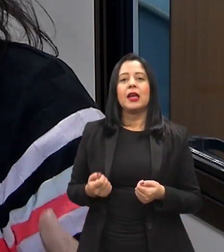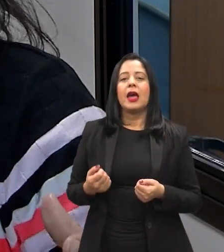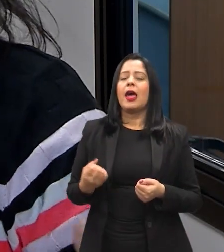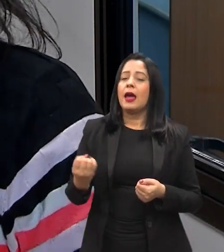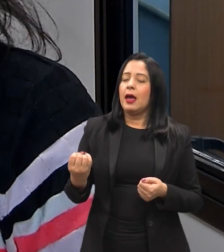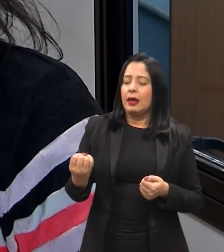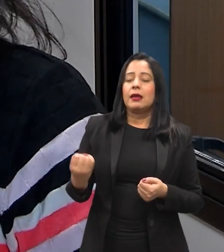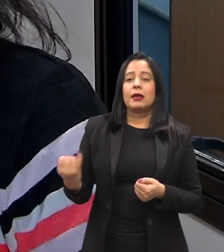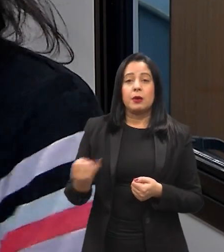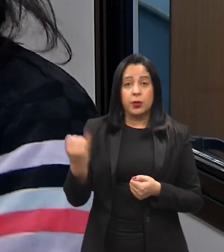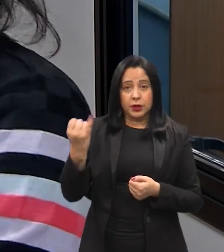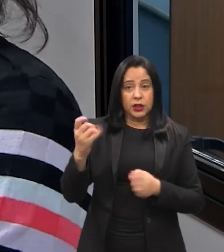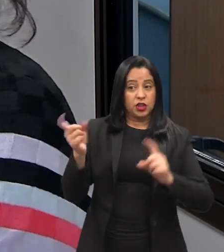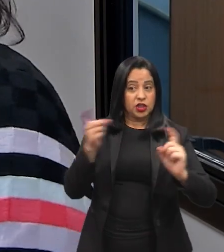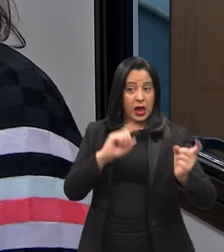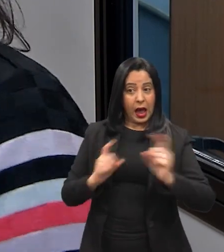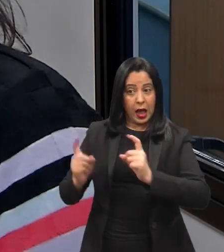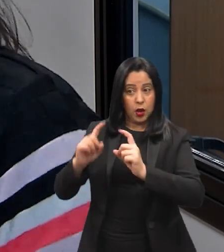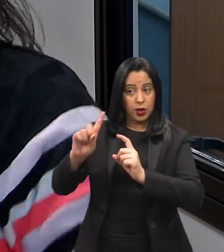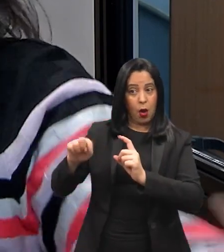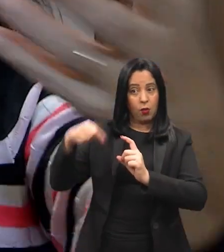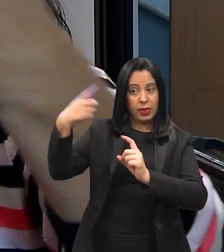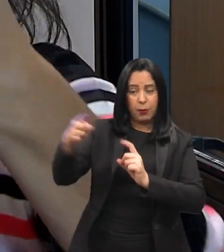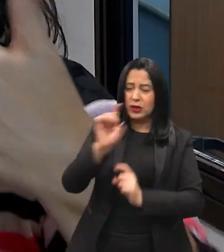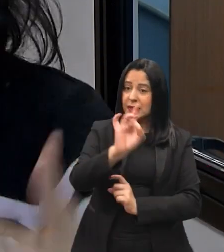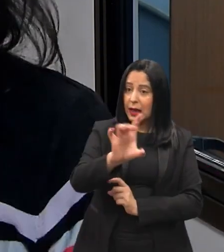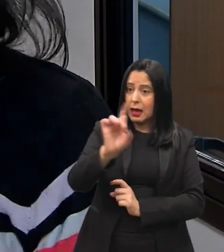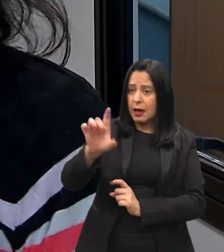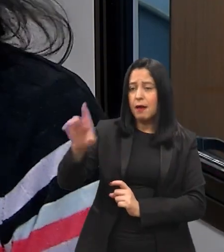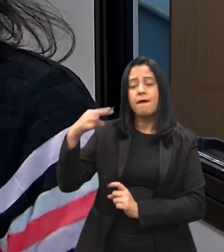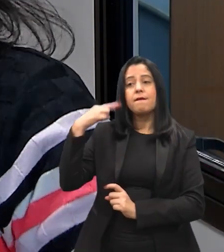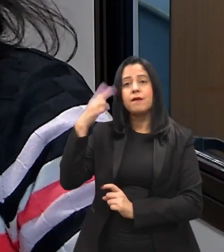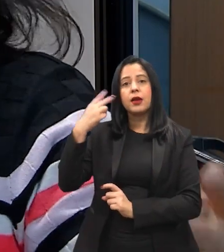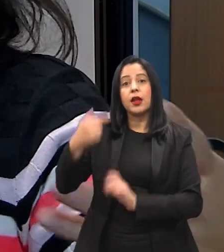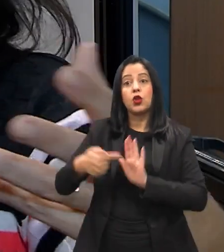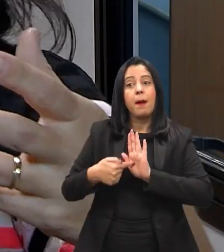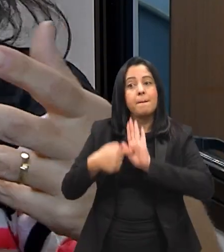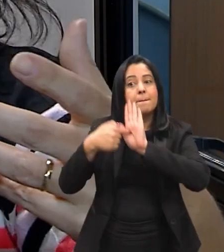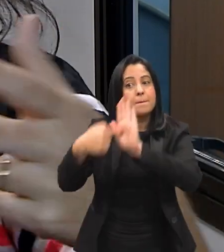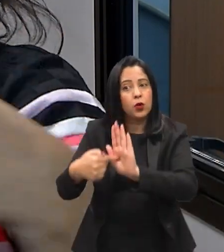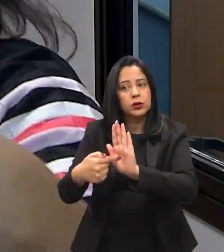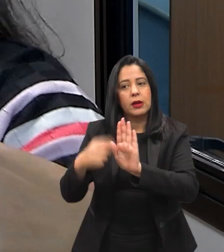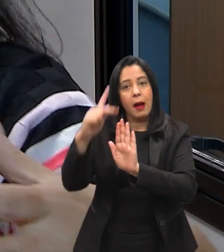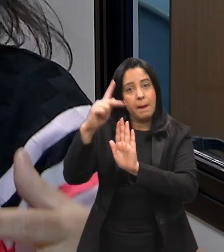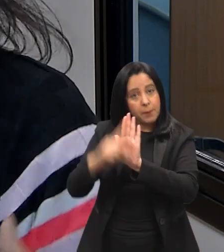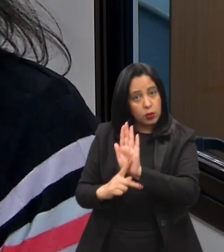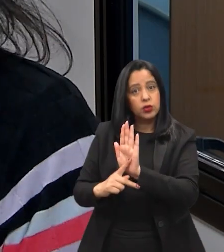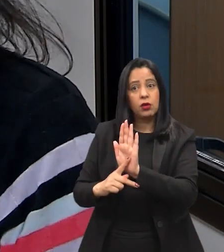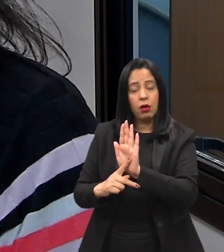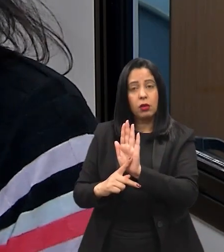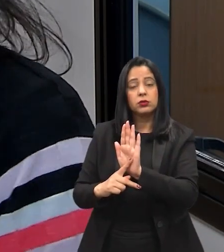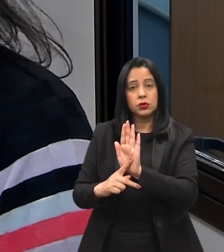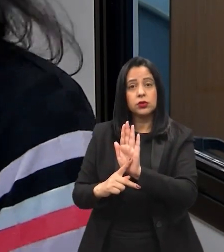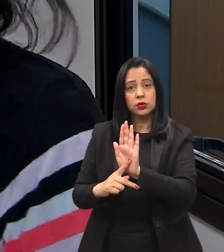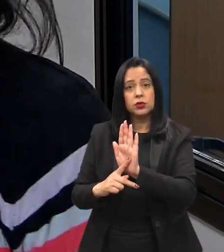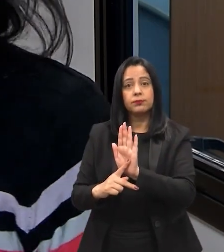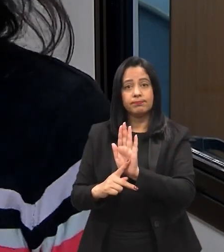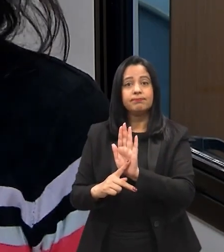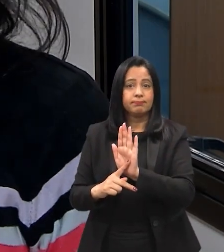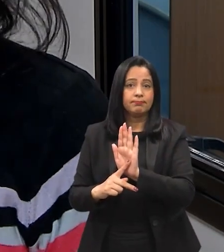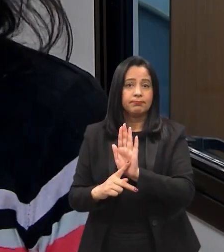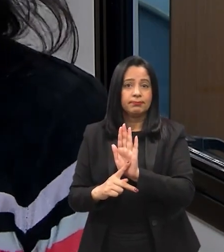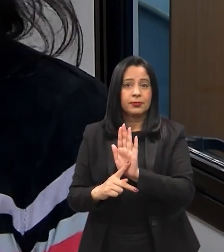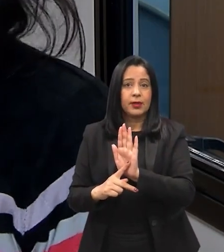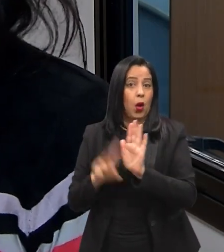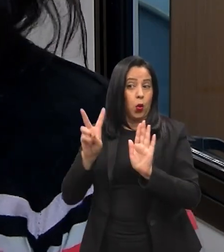ampliar essa discussão, quem sabe numa próxima reunião, todos trazerem, todos que fazem parte da frente parlamentar, trazer